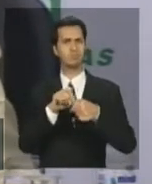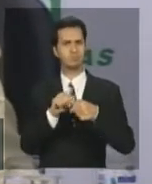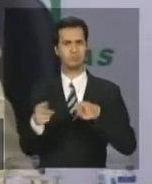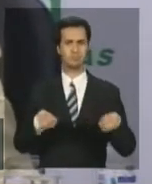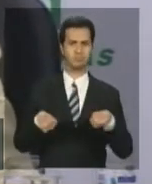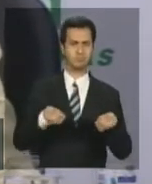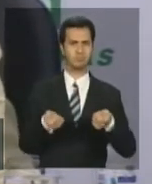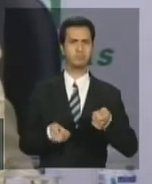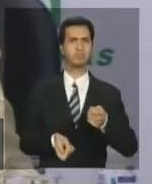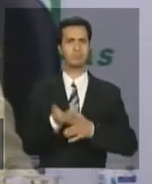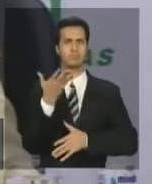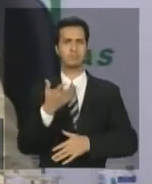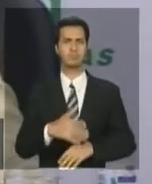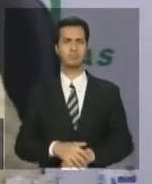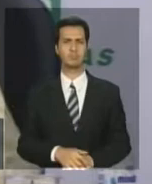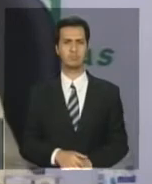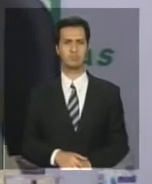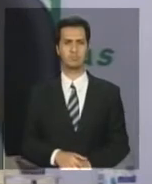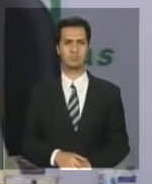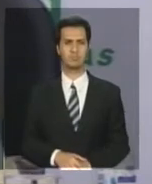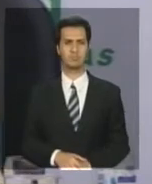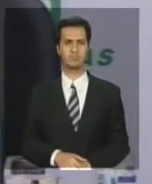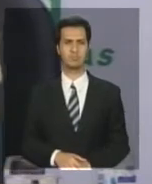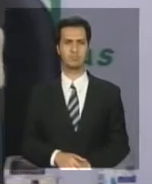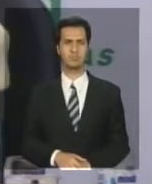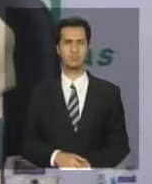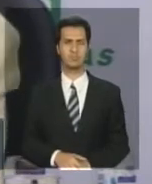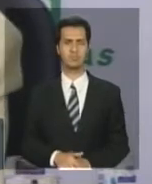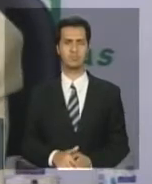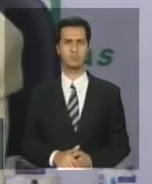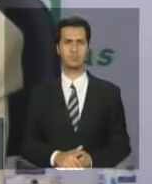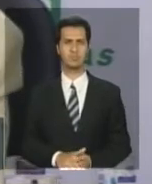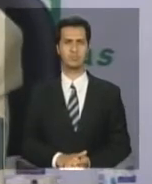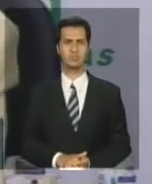gestão. De execução.